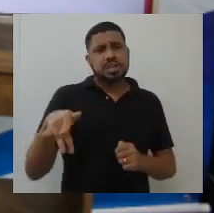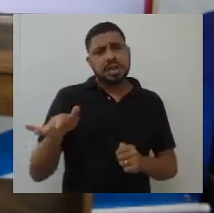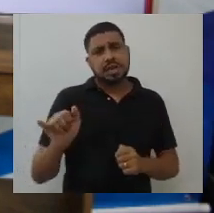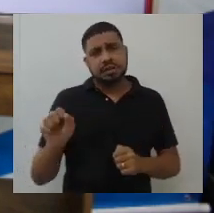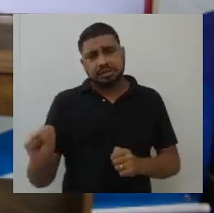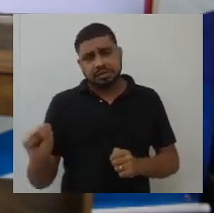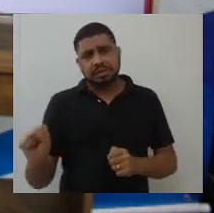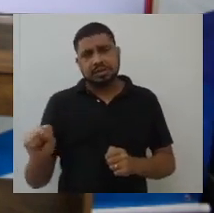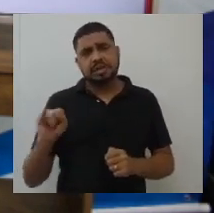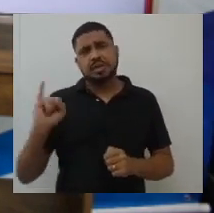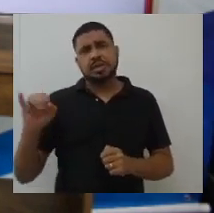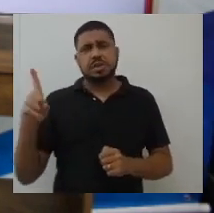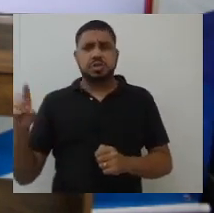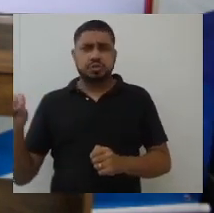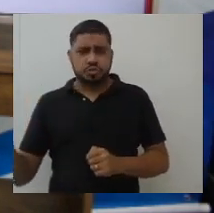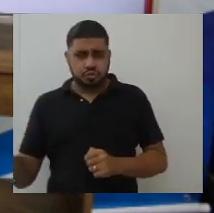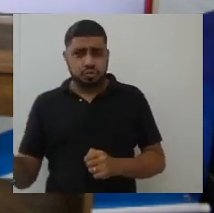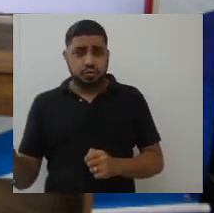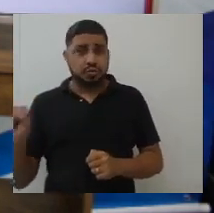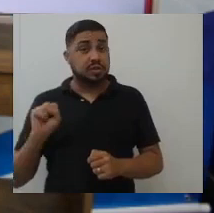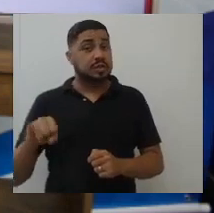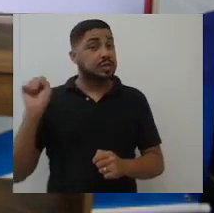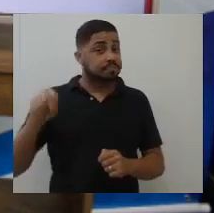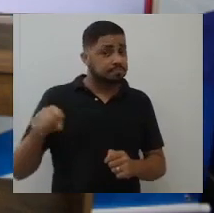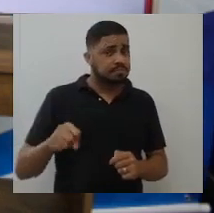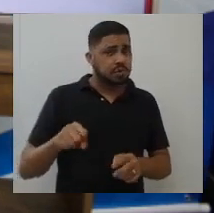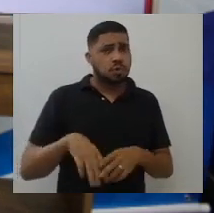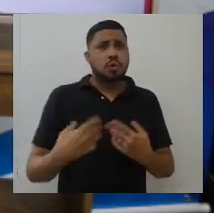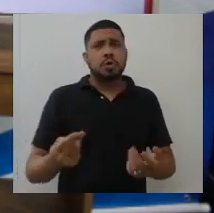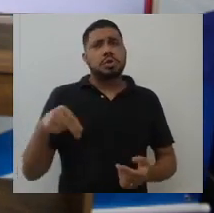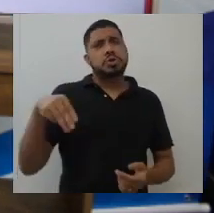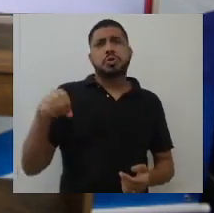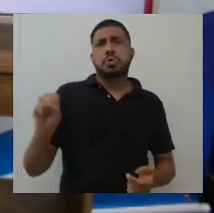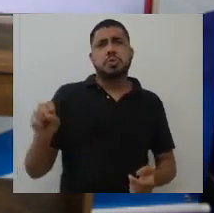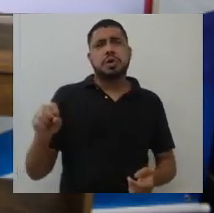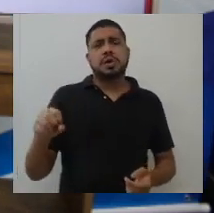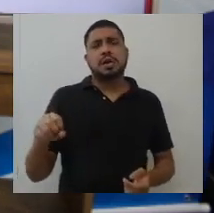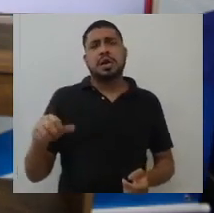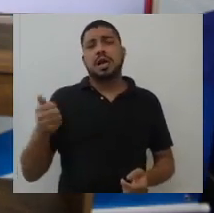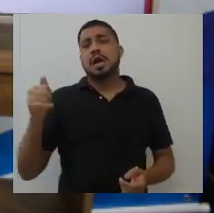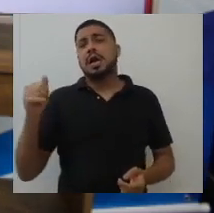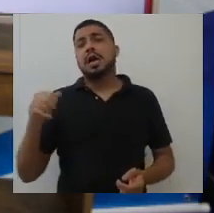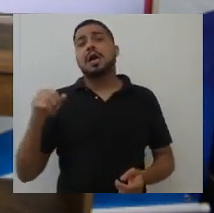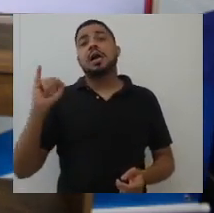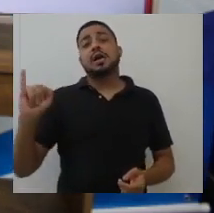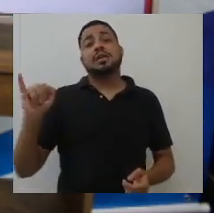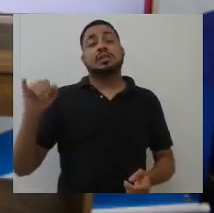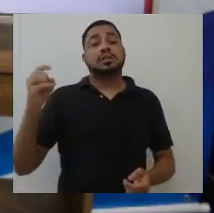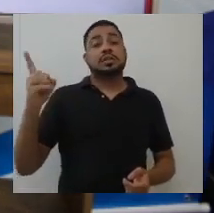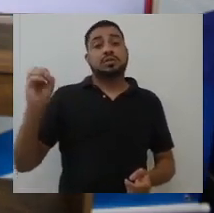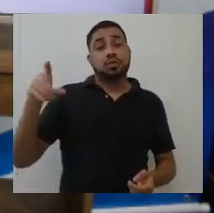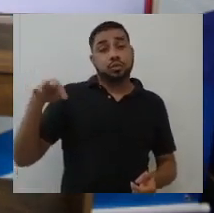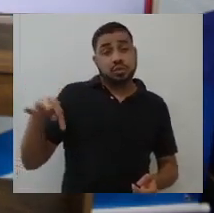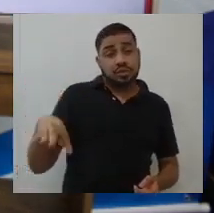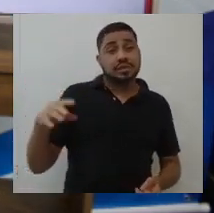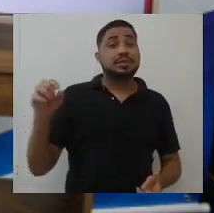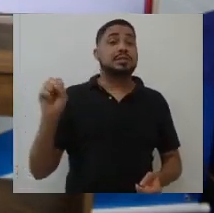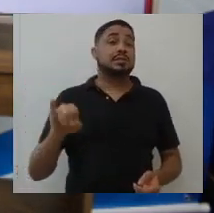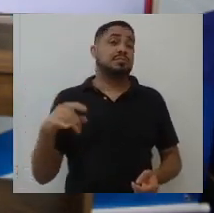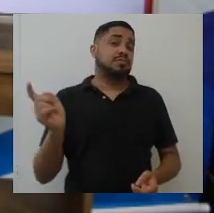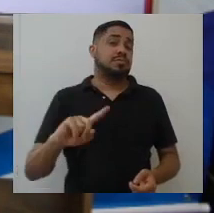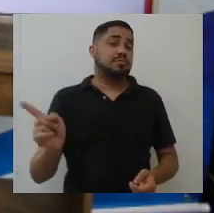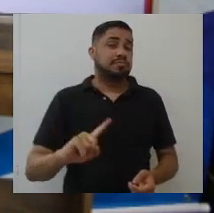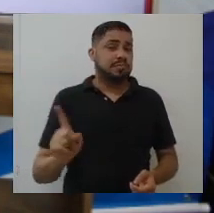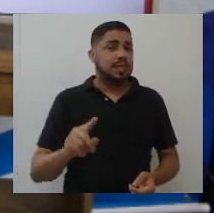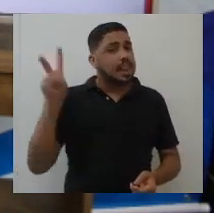I do, se fosse afirmativo, ou no, I don't, se fosse negativo. Lembrando que esse don't aí,